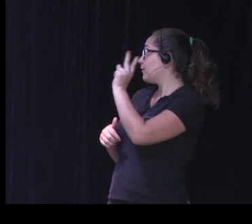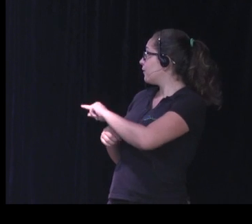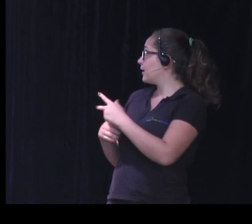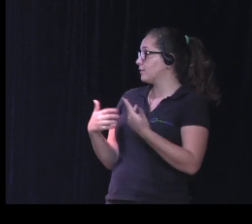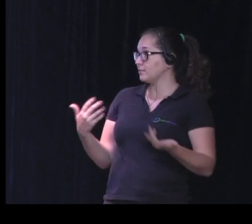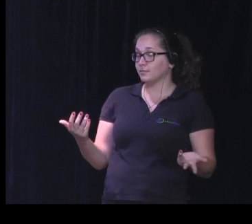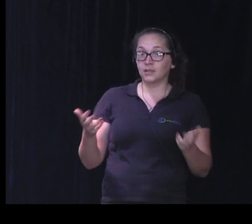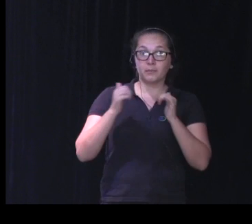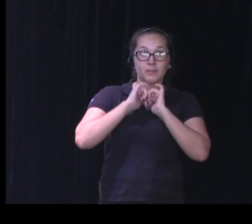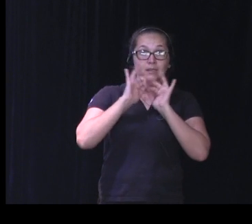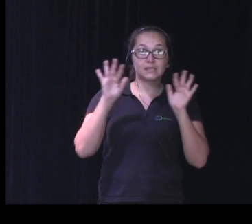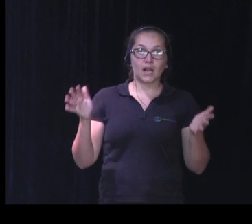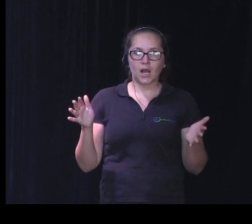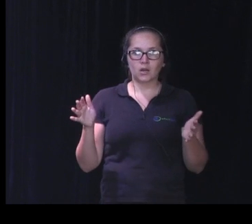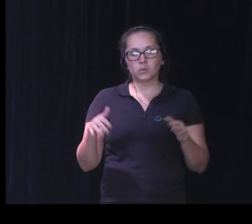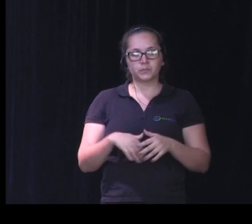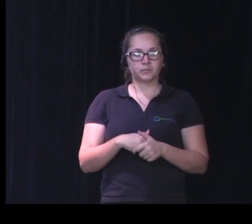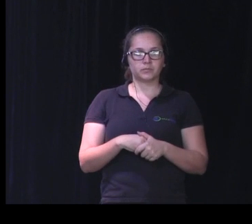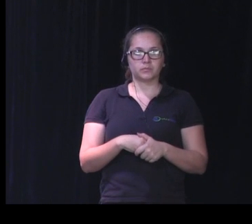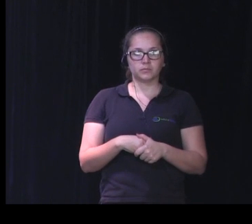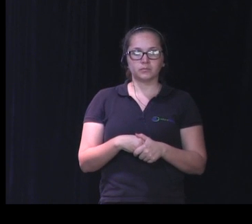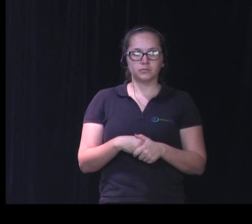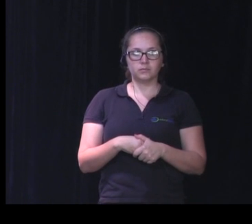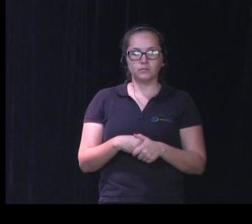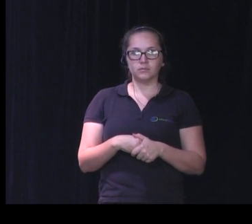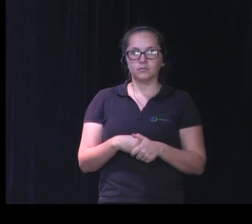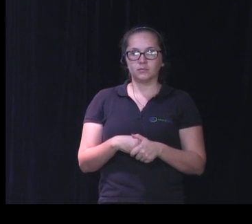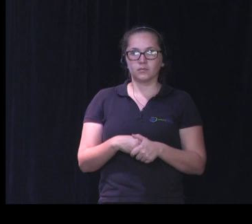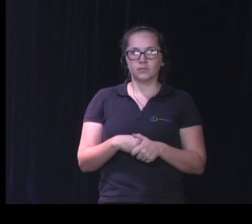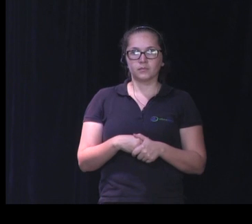podem ver aqui, mas claro que qualquer parte,